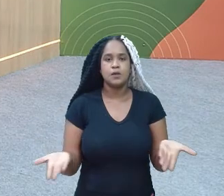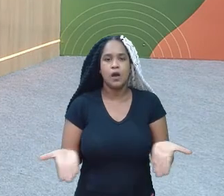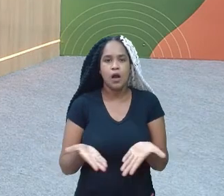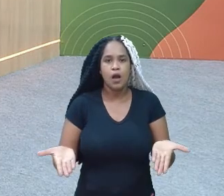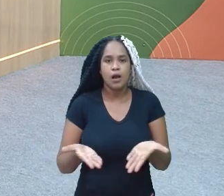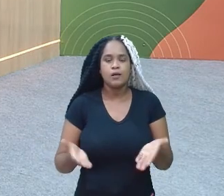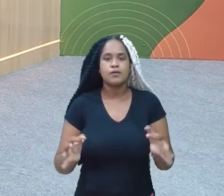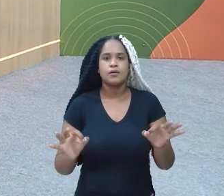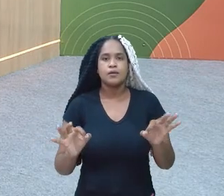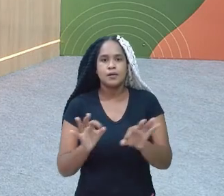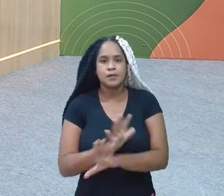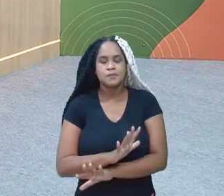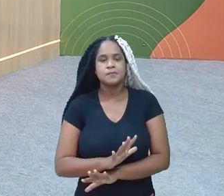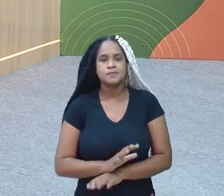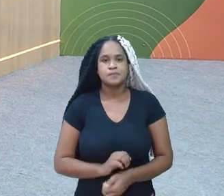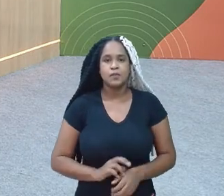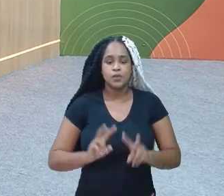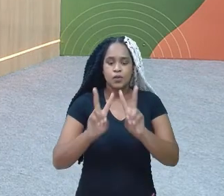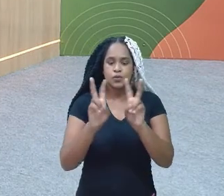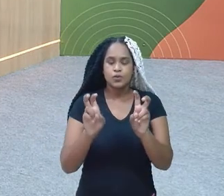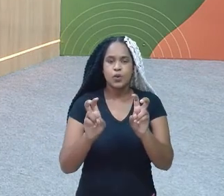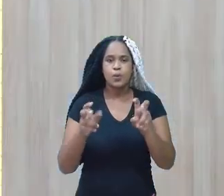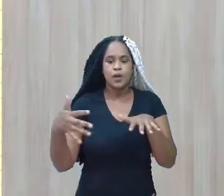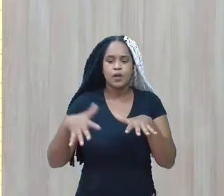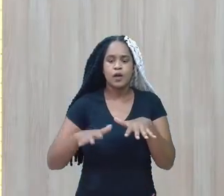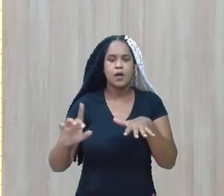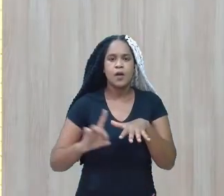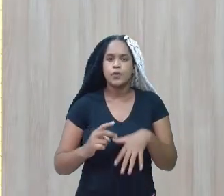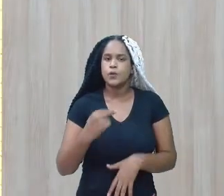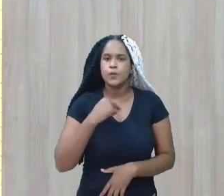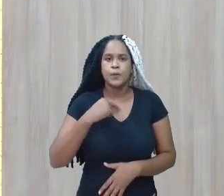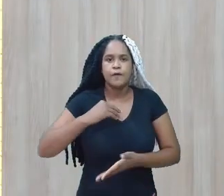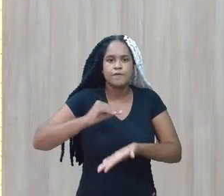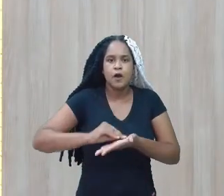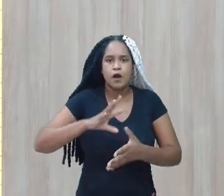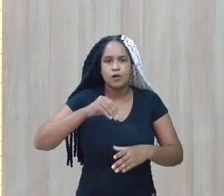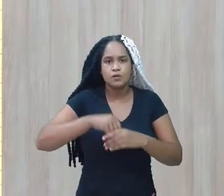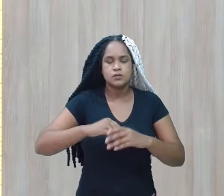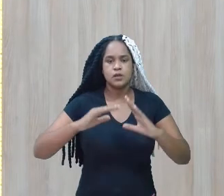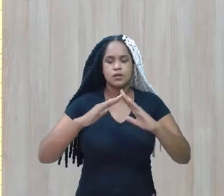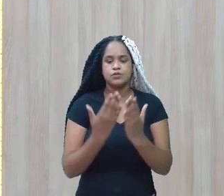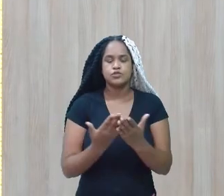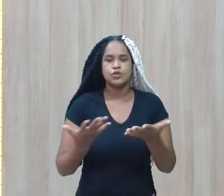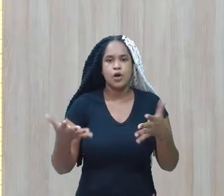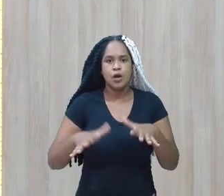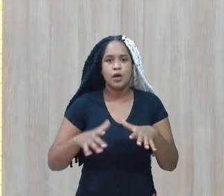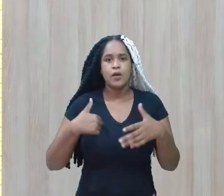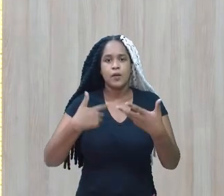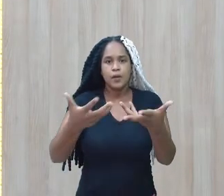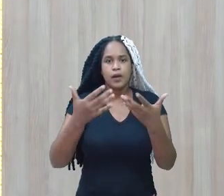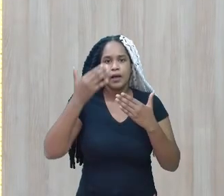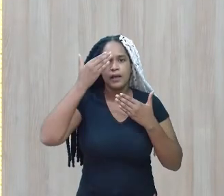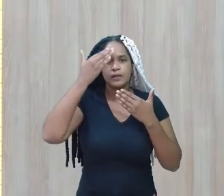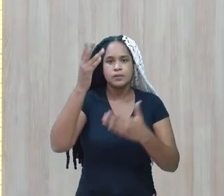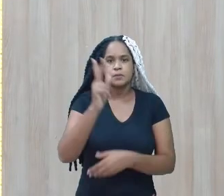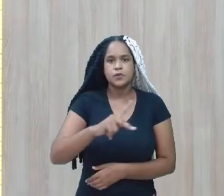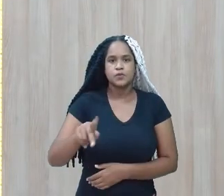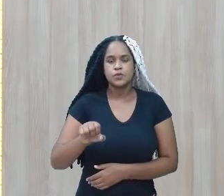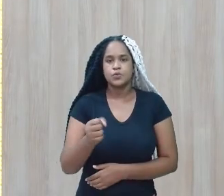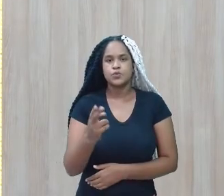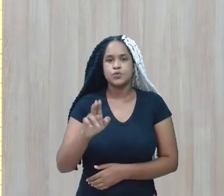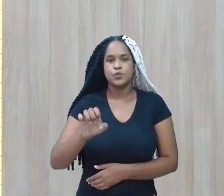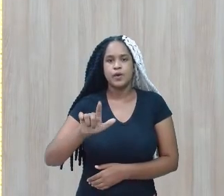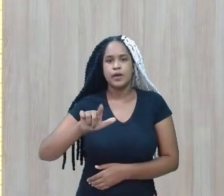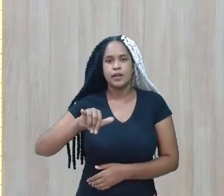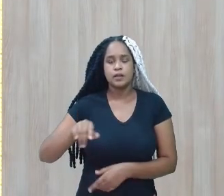com a nossa temática sobre inclusão, o que é que não pode faltar numa escola inclusiva. Quero agradecer à professora